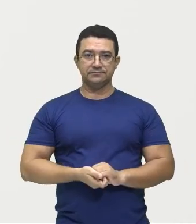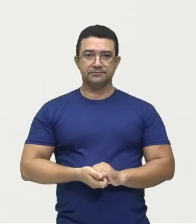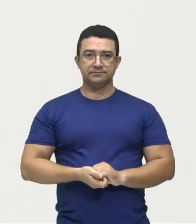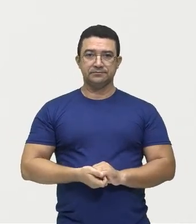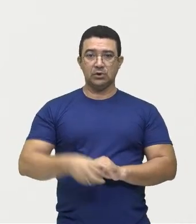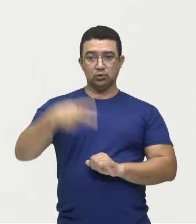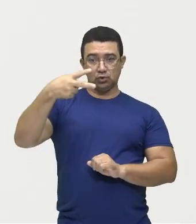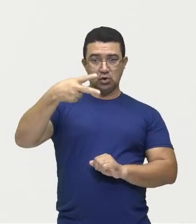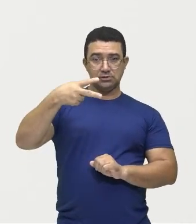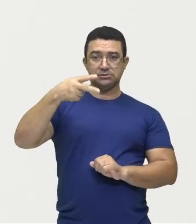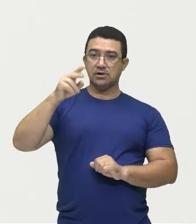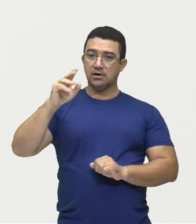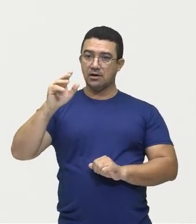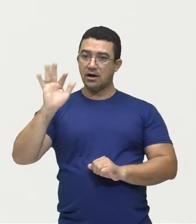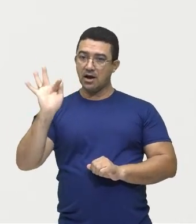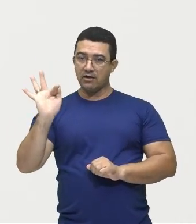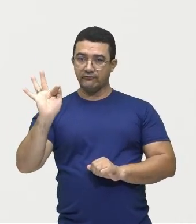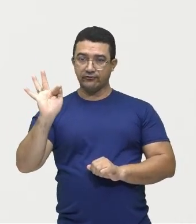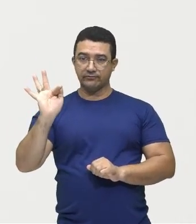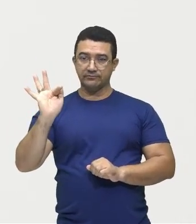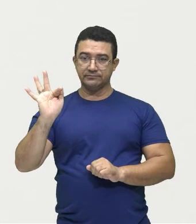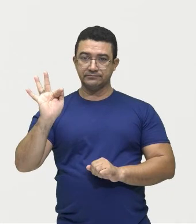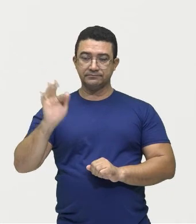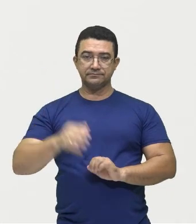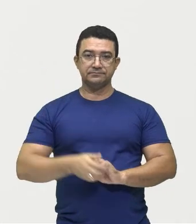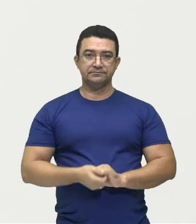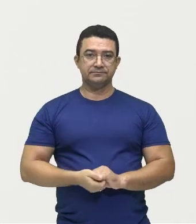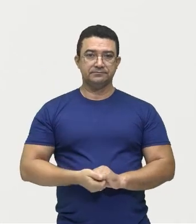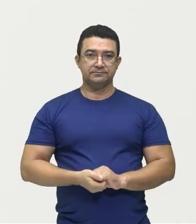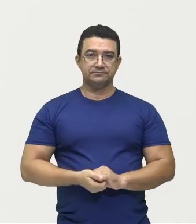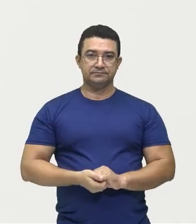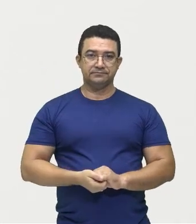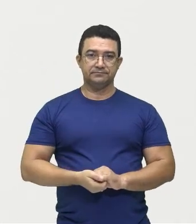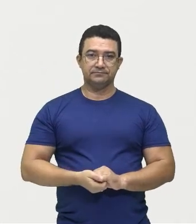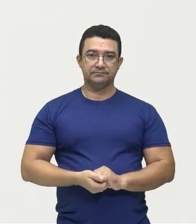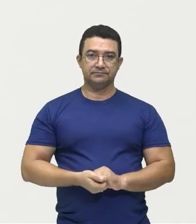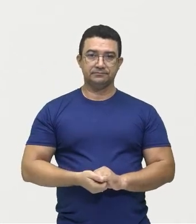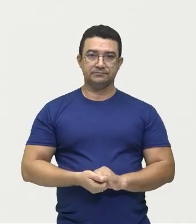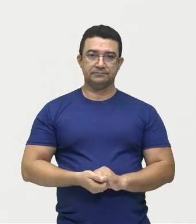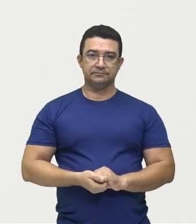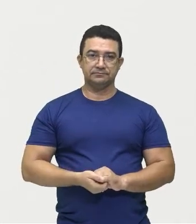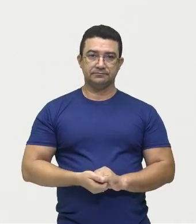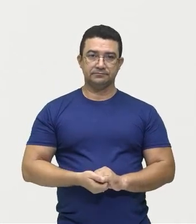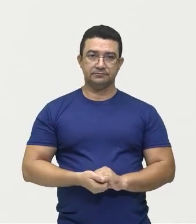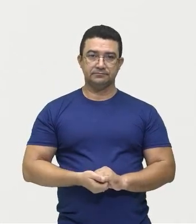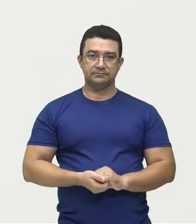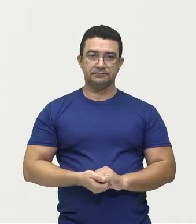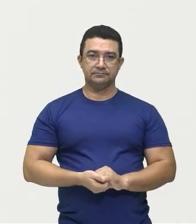falsa. A primeira a gente já viu que é verdadeira, né? Vamos aqui para a terceira agora.